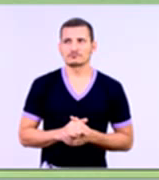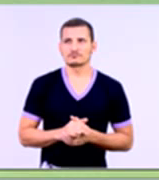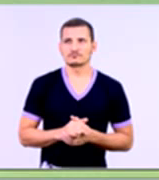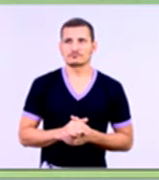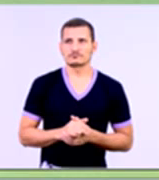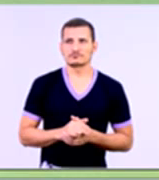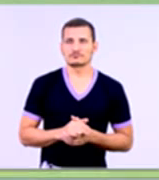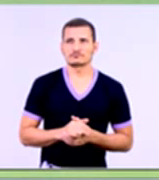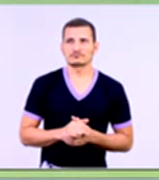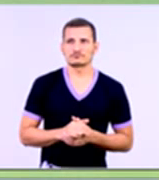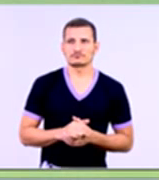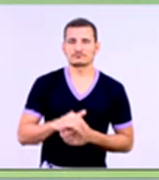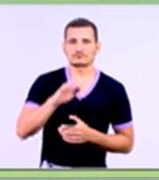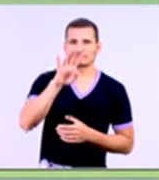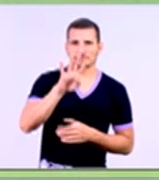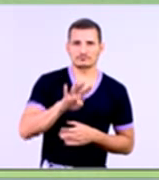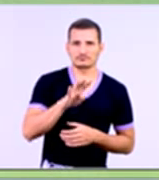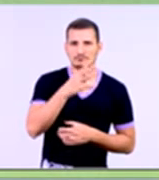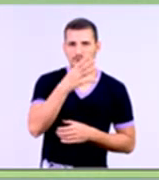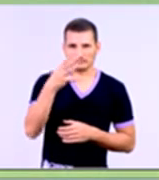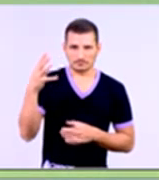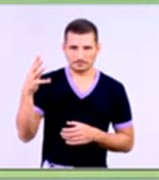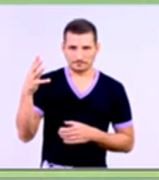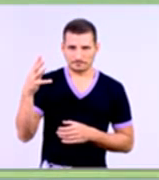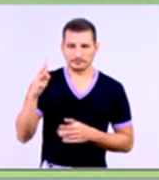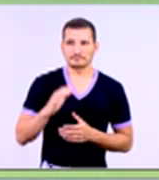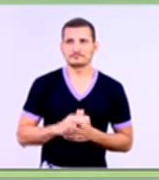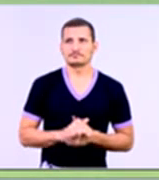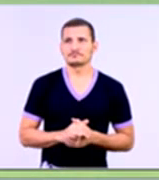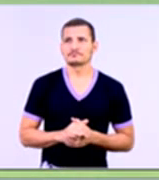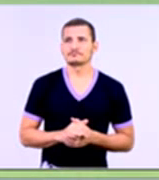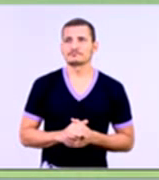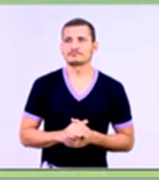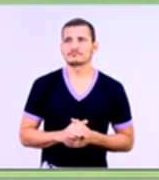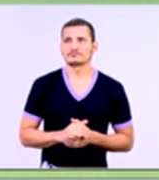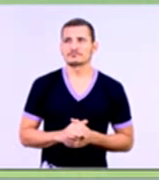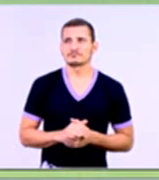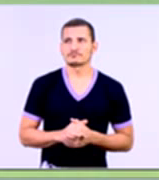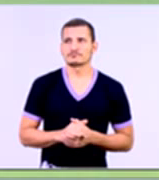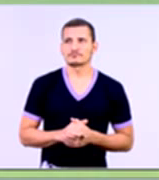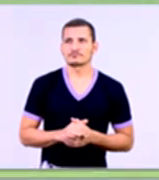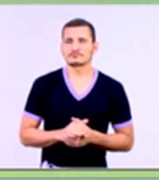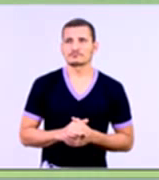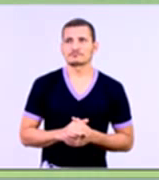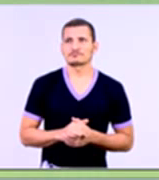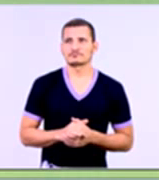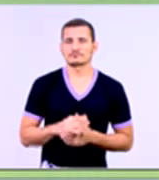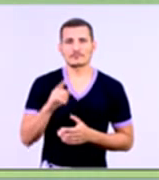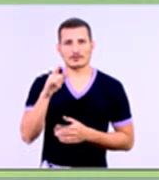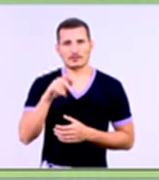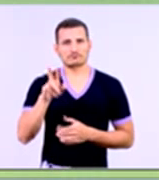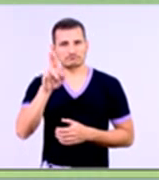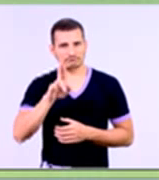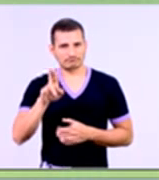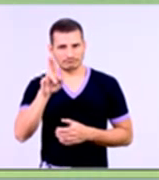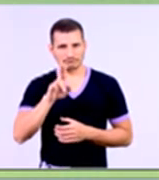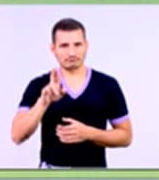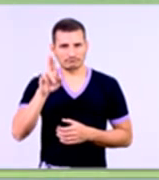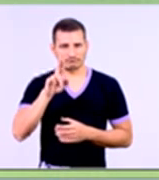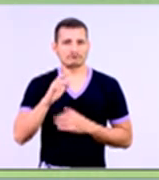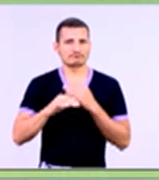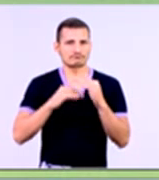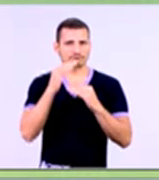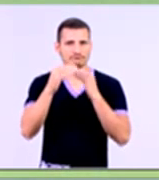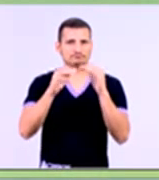E por fim, as tabelas. As tabelas, elas são uma estrutura muito utilizada ainda no